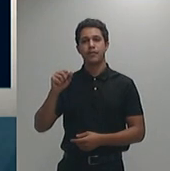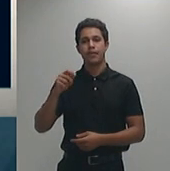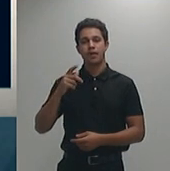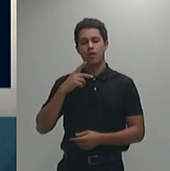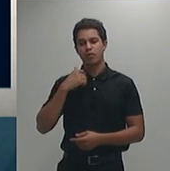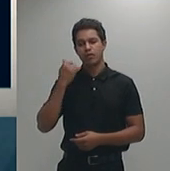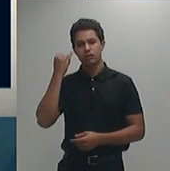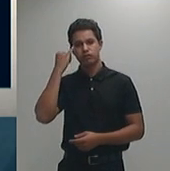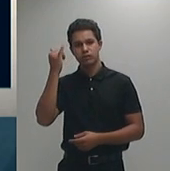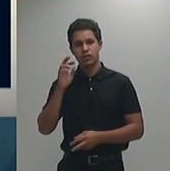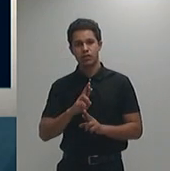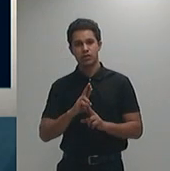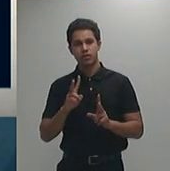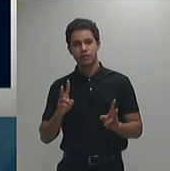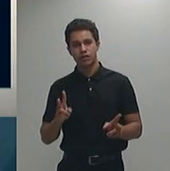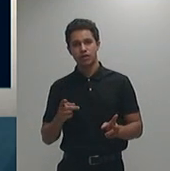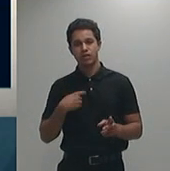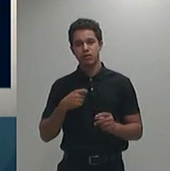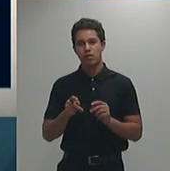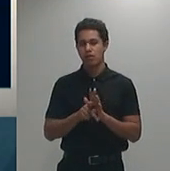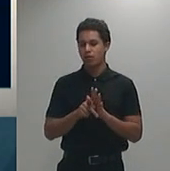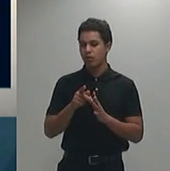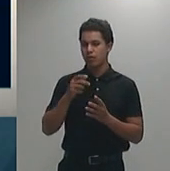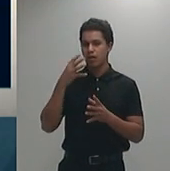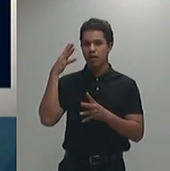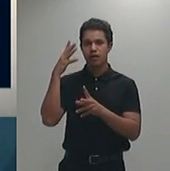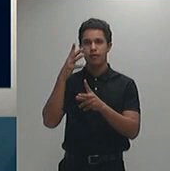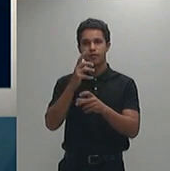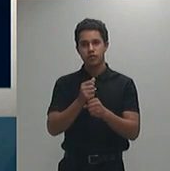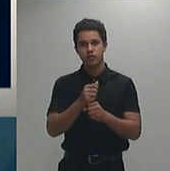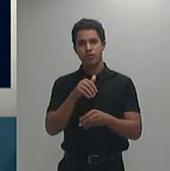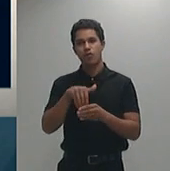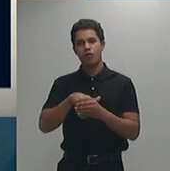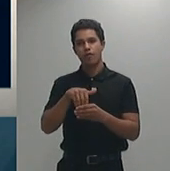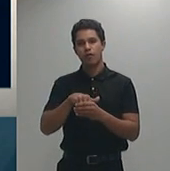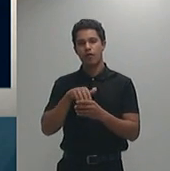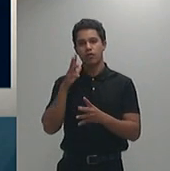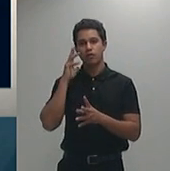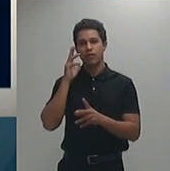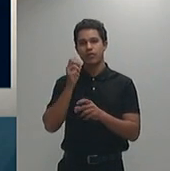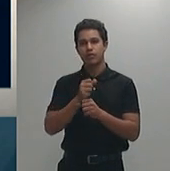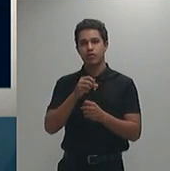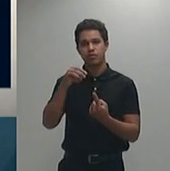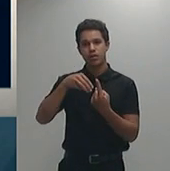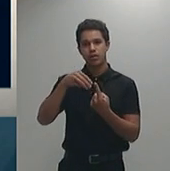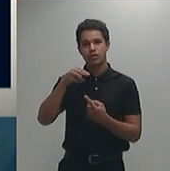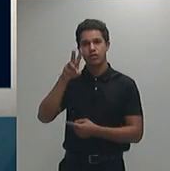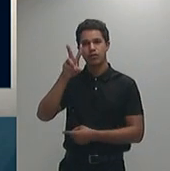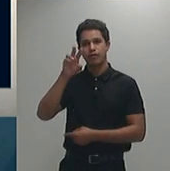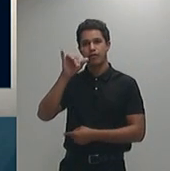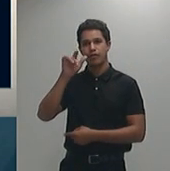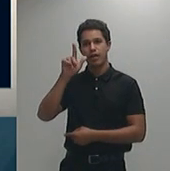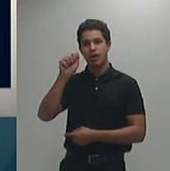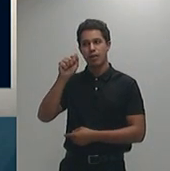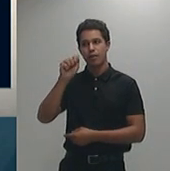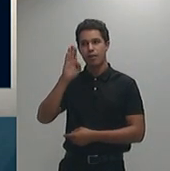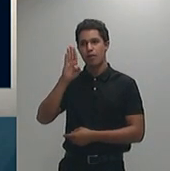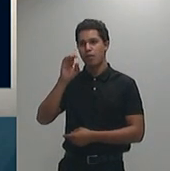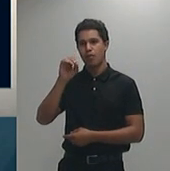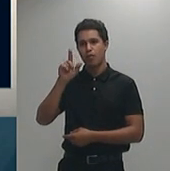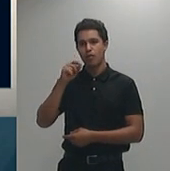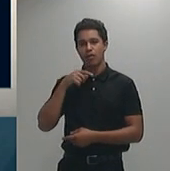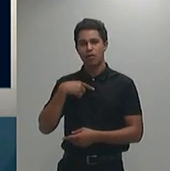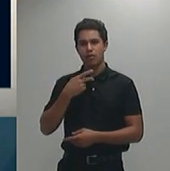do revisor do rom do voto do revisor Ministro Villas Bôas coisas o andamento andamento é o seguinte